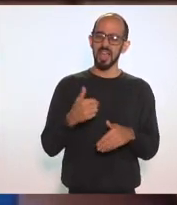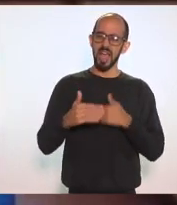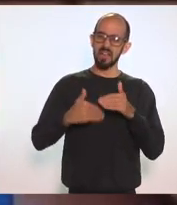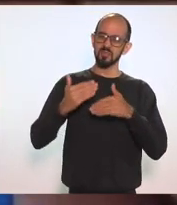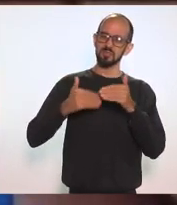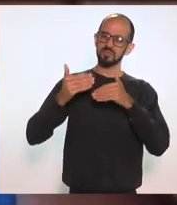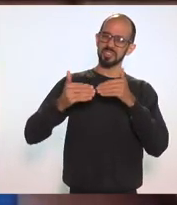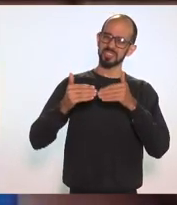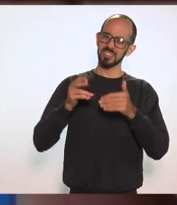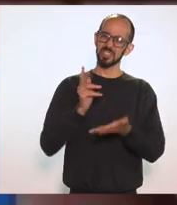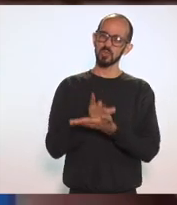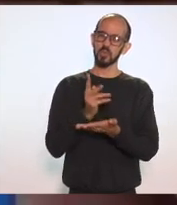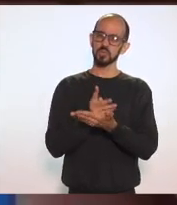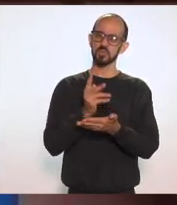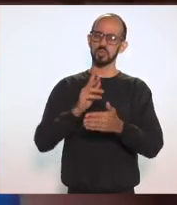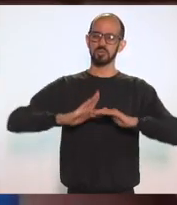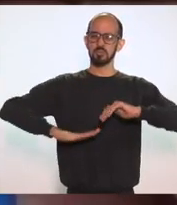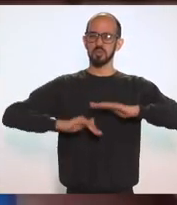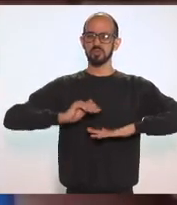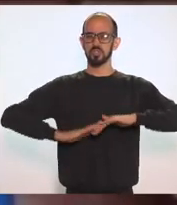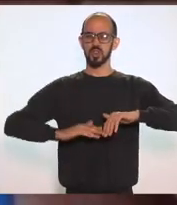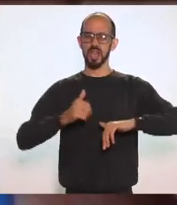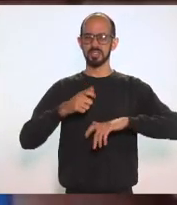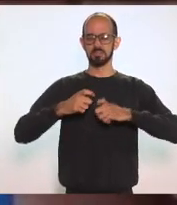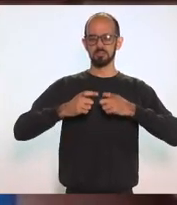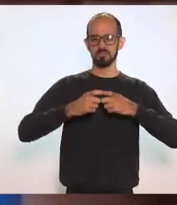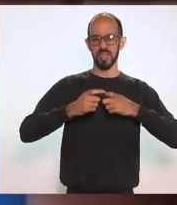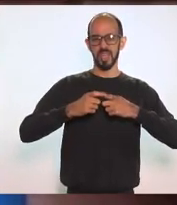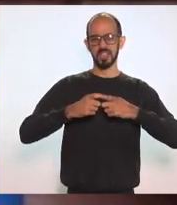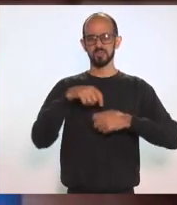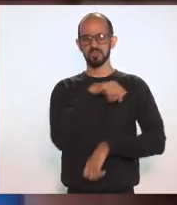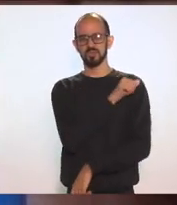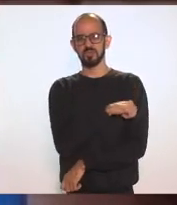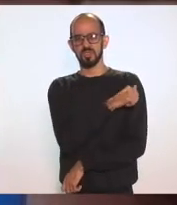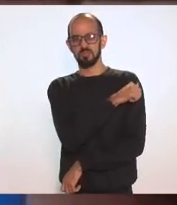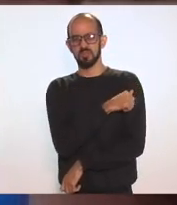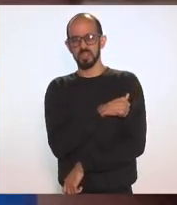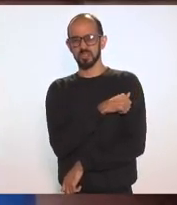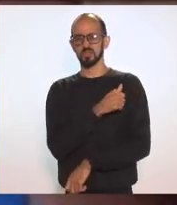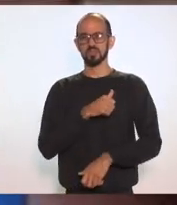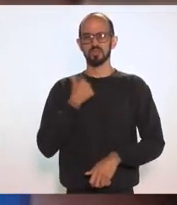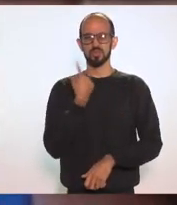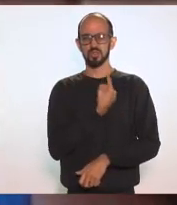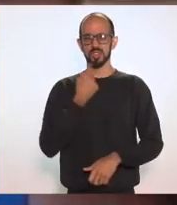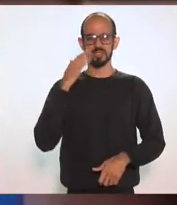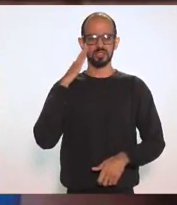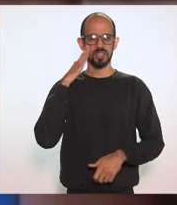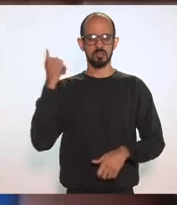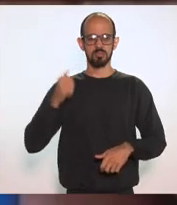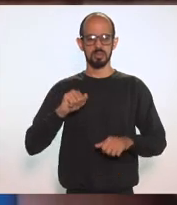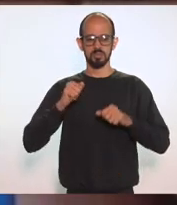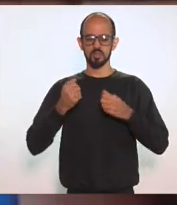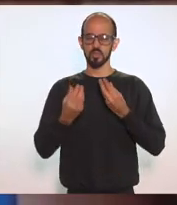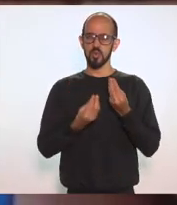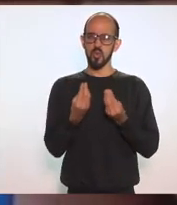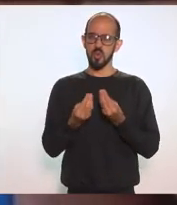Nós temos aqui profissionais da saúde, médicos, enfermeiras. Nós sabemos o quanto a sindemia, ou